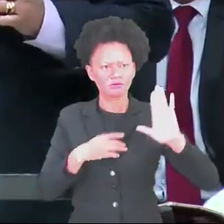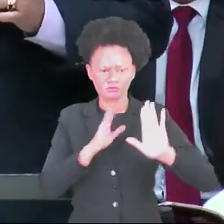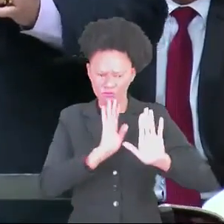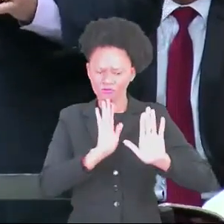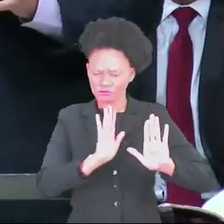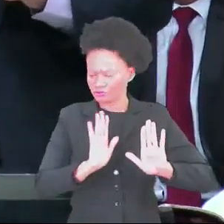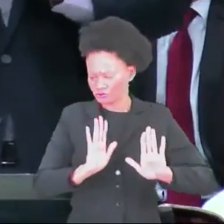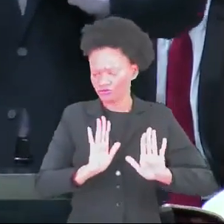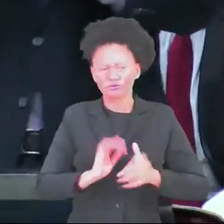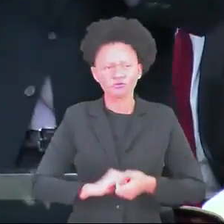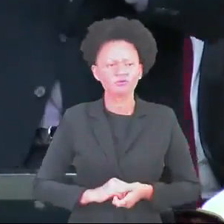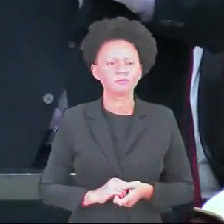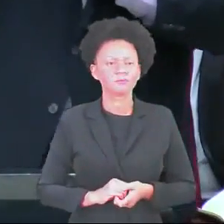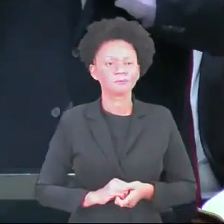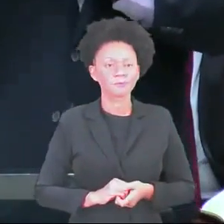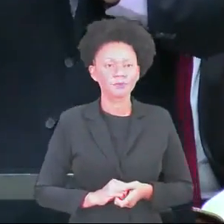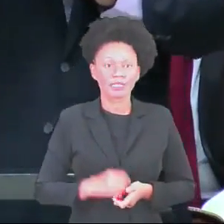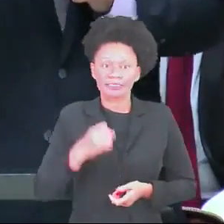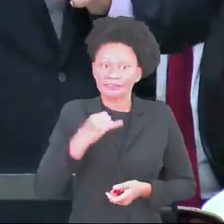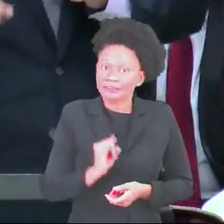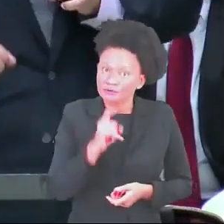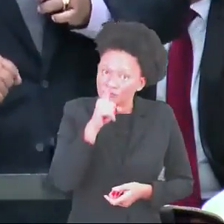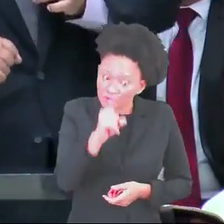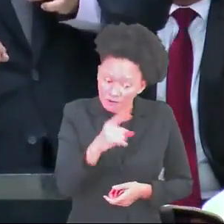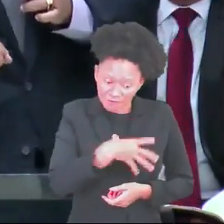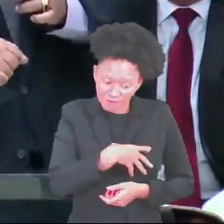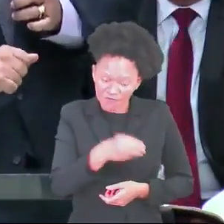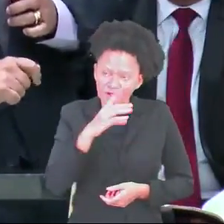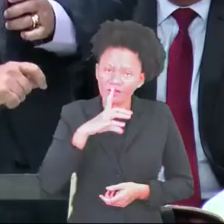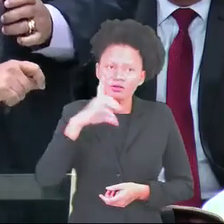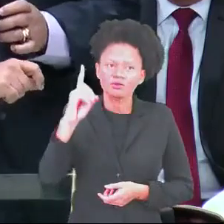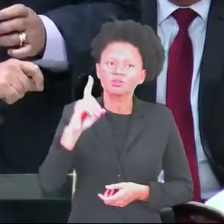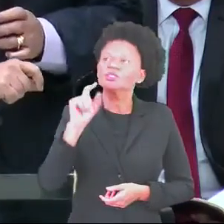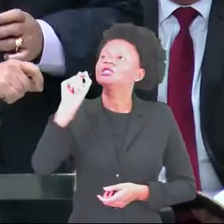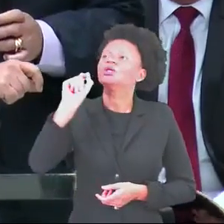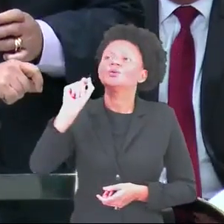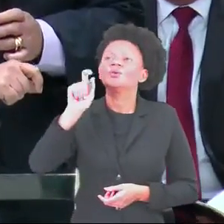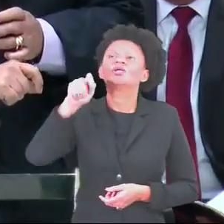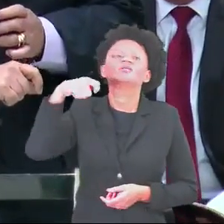aqui. Se são filhos de Deus, o que Deus é então?